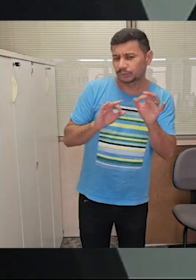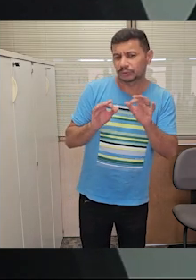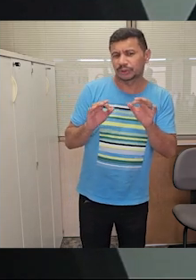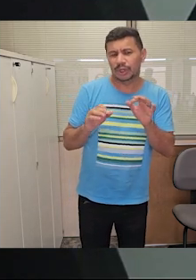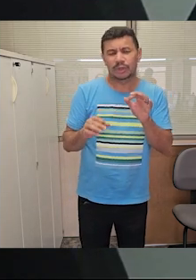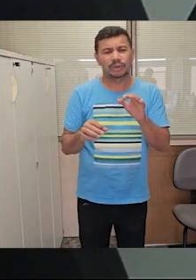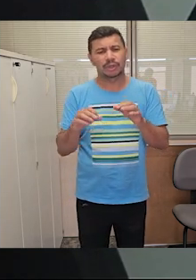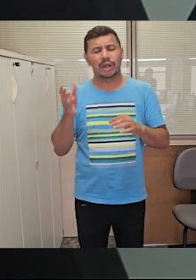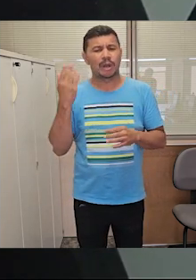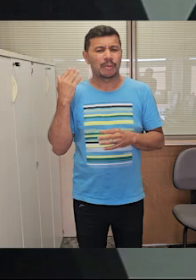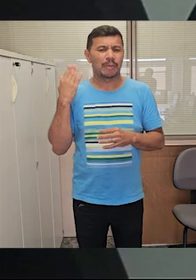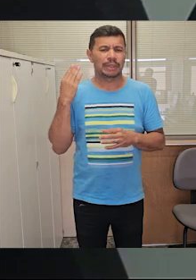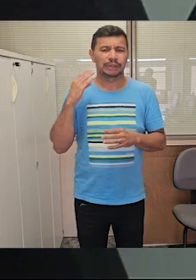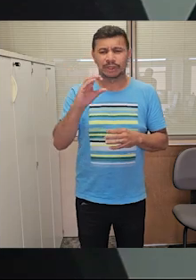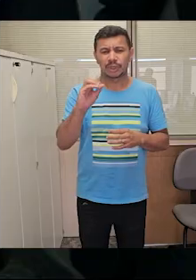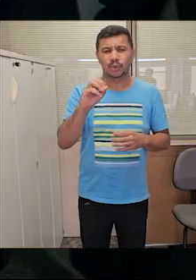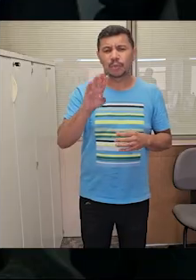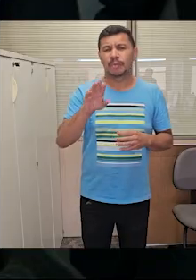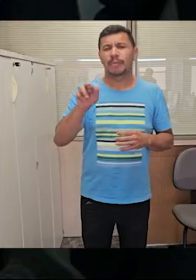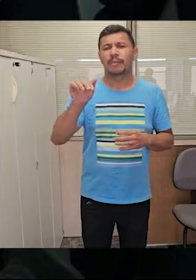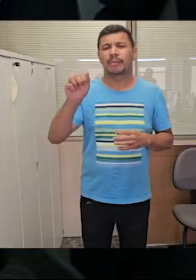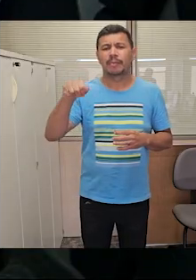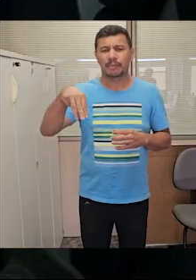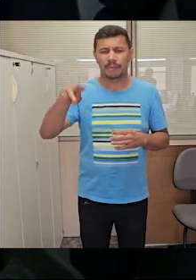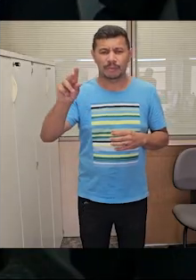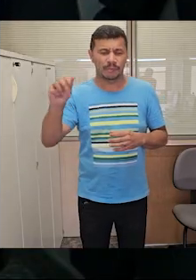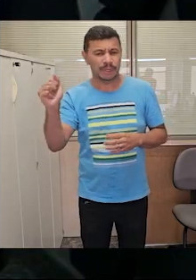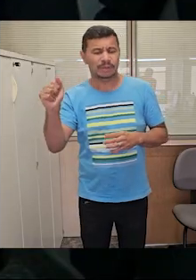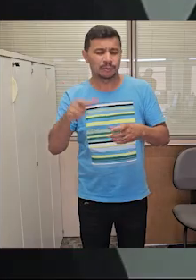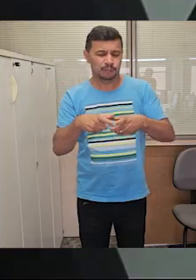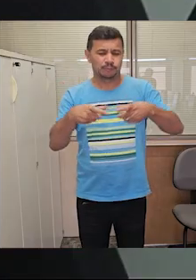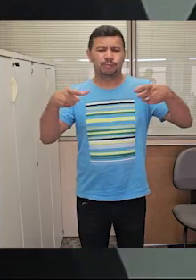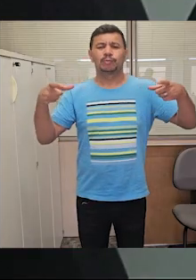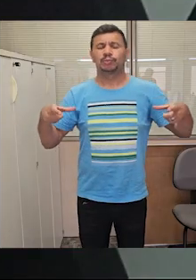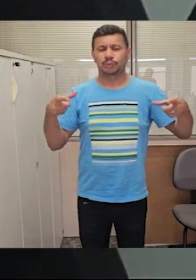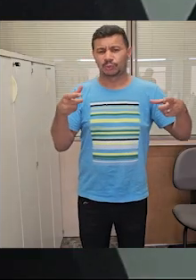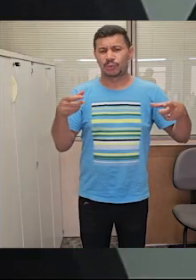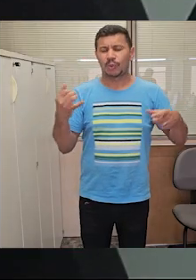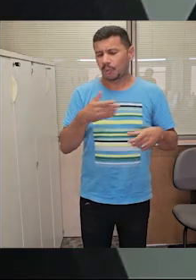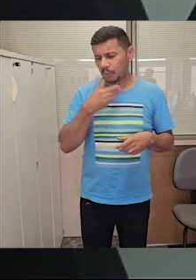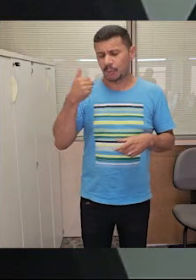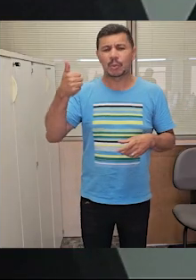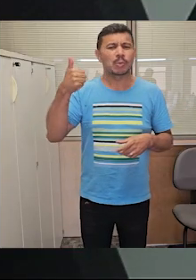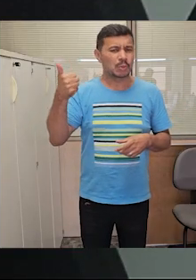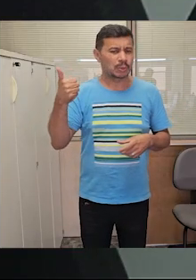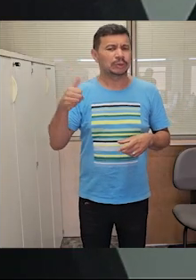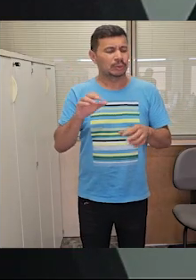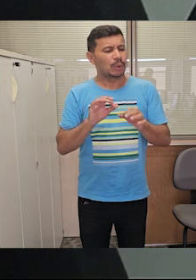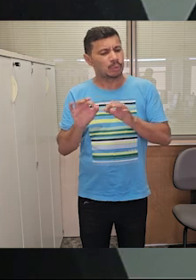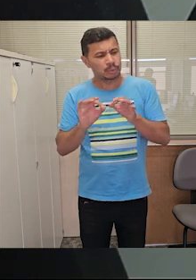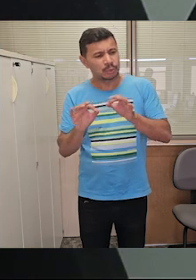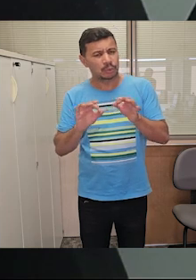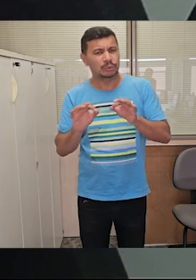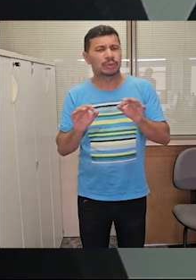principal fábrica, né? Era a maior que tinha. A maior que tinha. Mas também tinha uma boa organização dentro